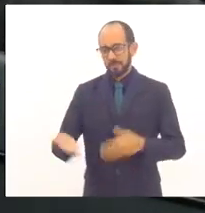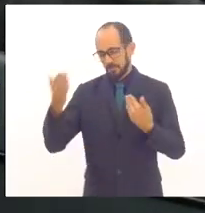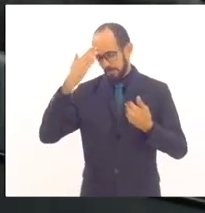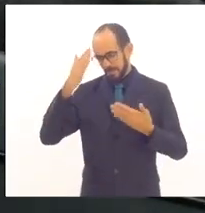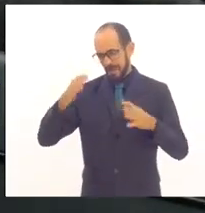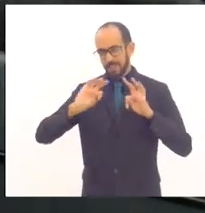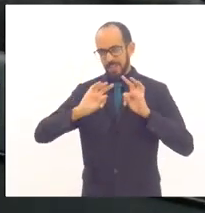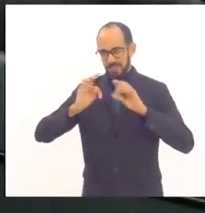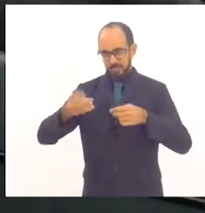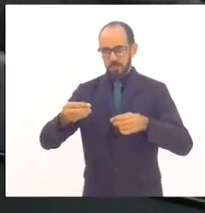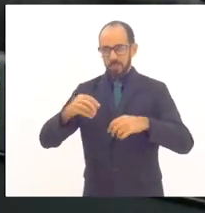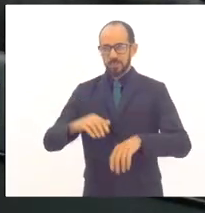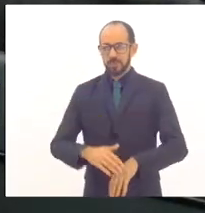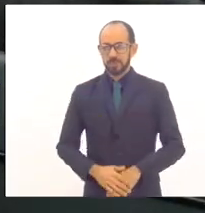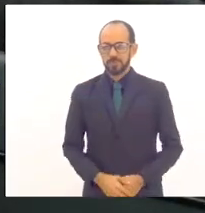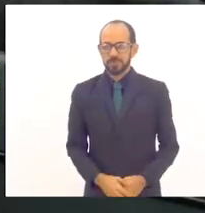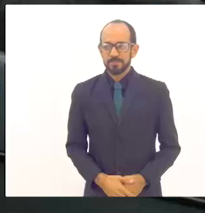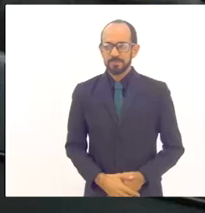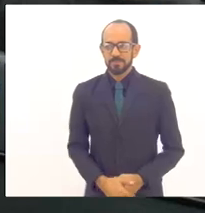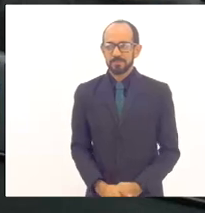todos.